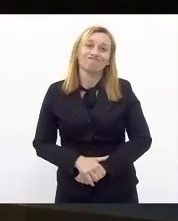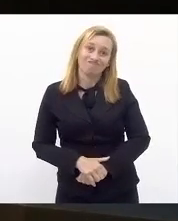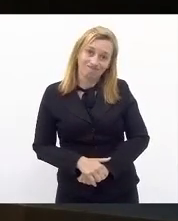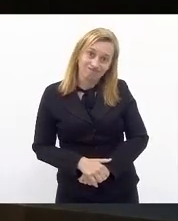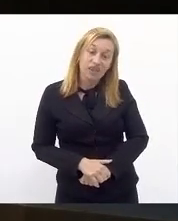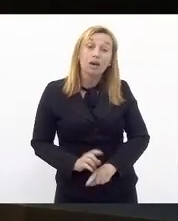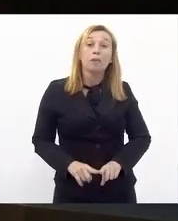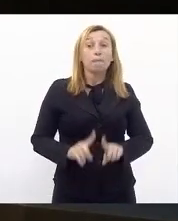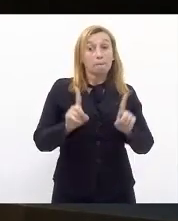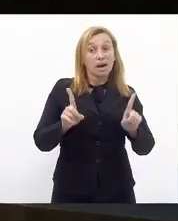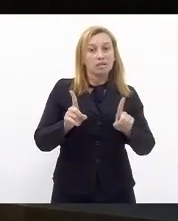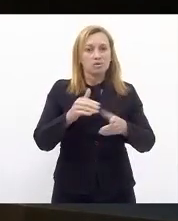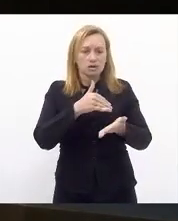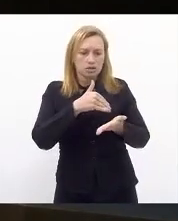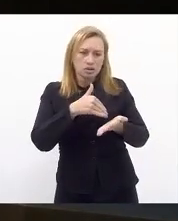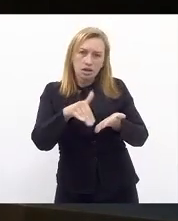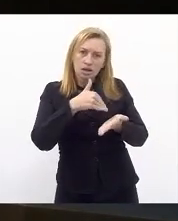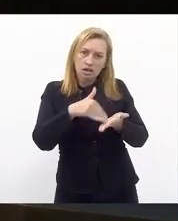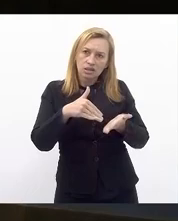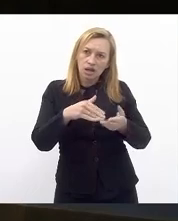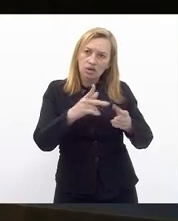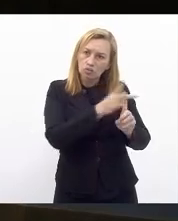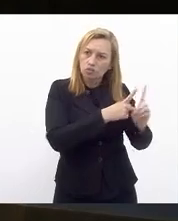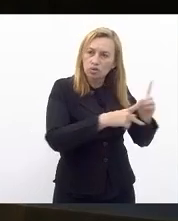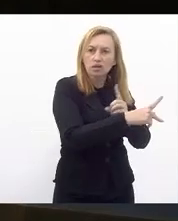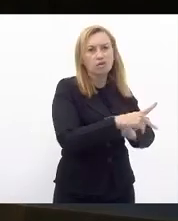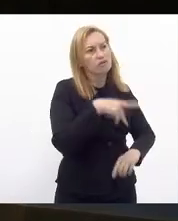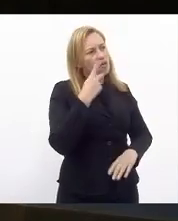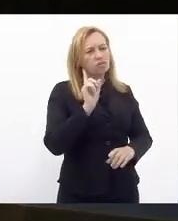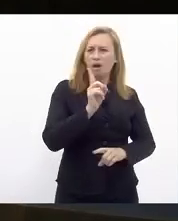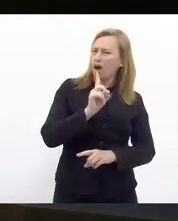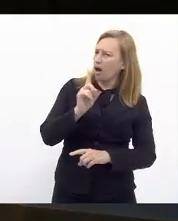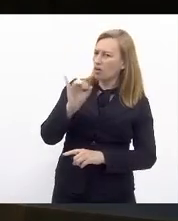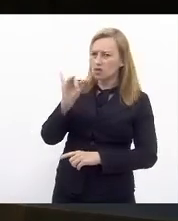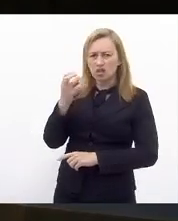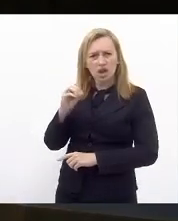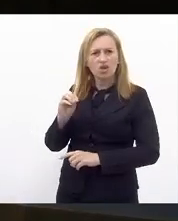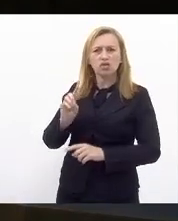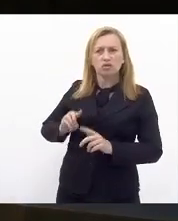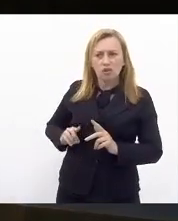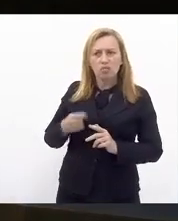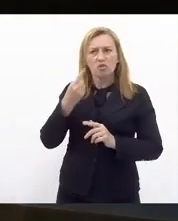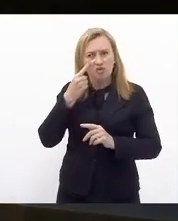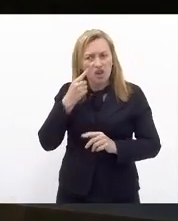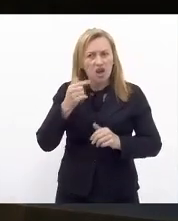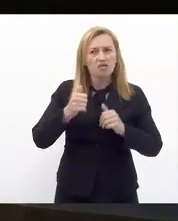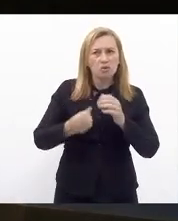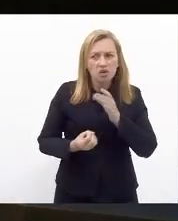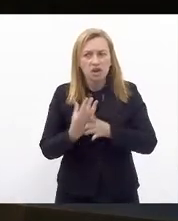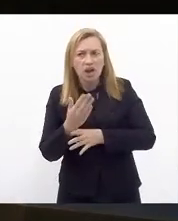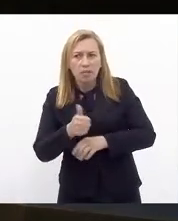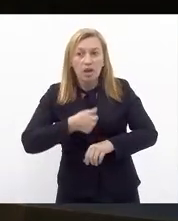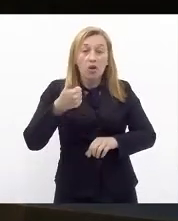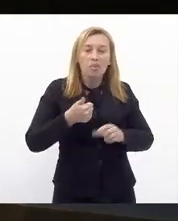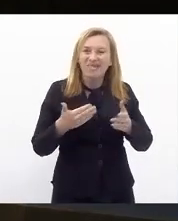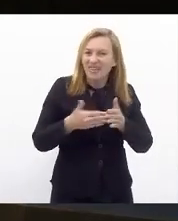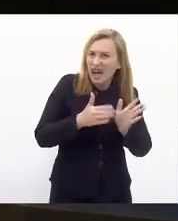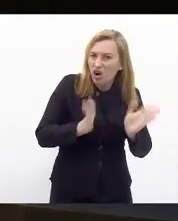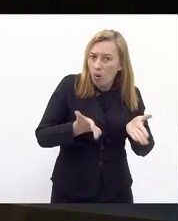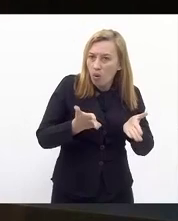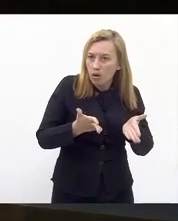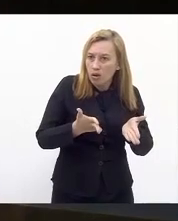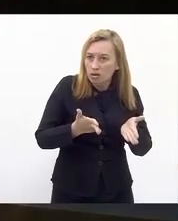só que aí o secretário de previdência Nacional falou não Sérgio isso a gente vai tentar construir mas até agora